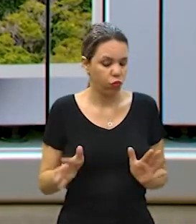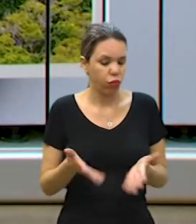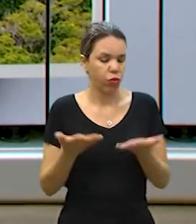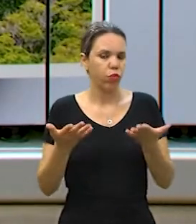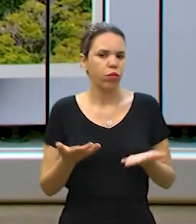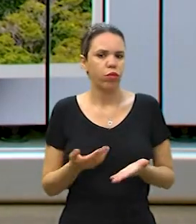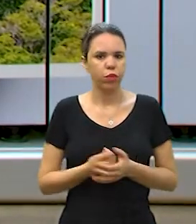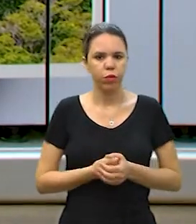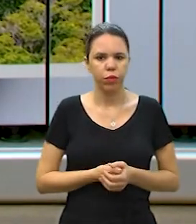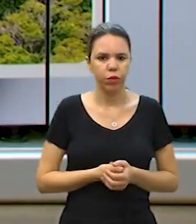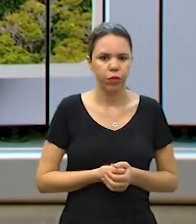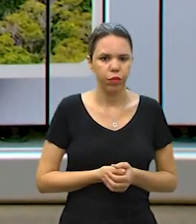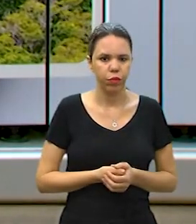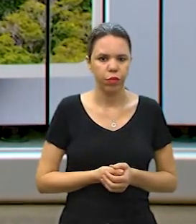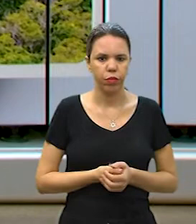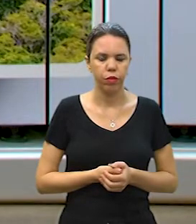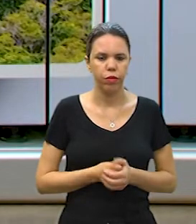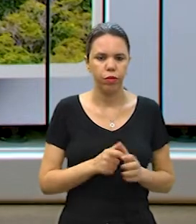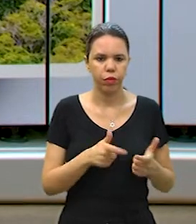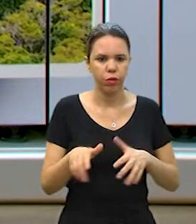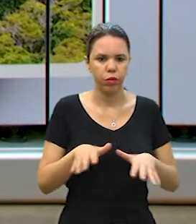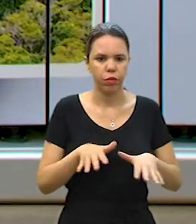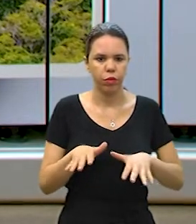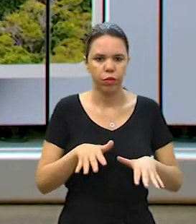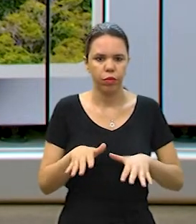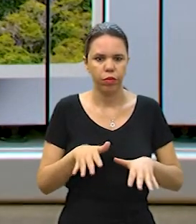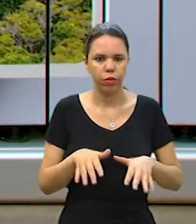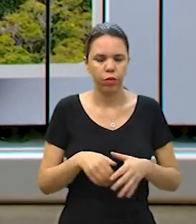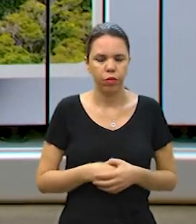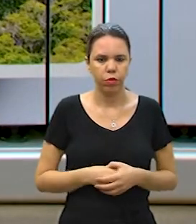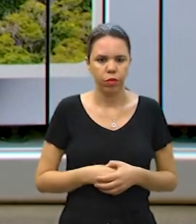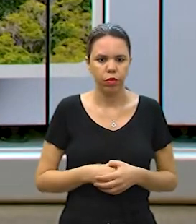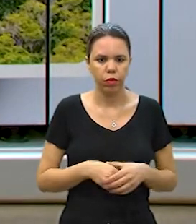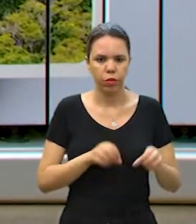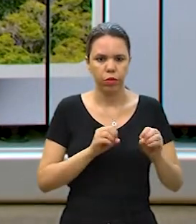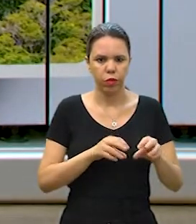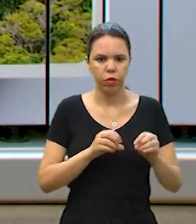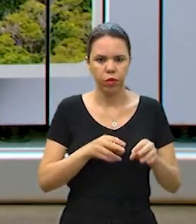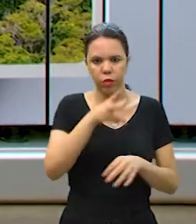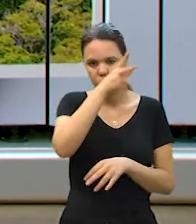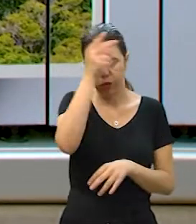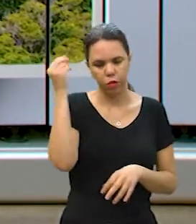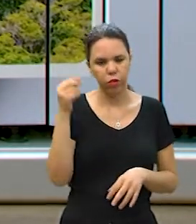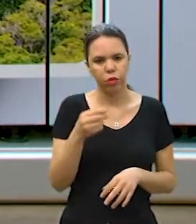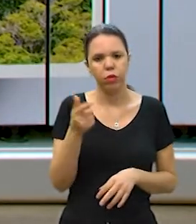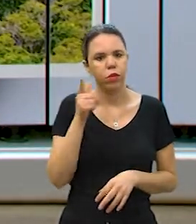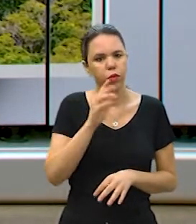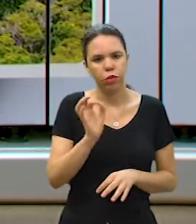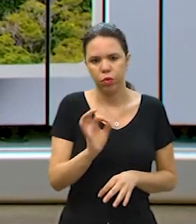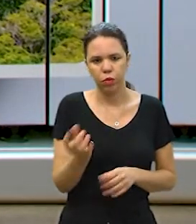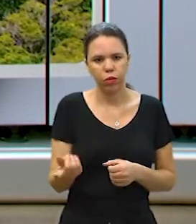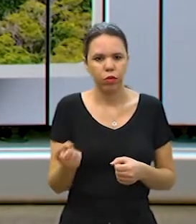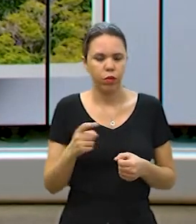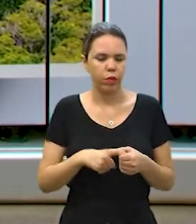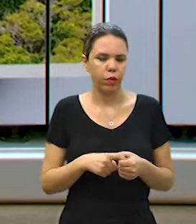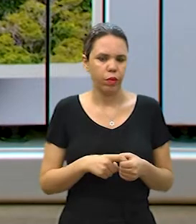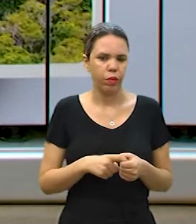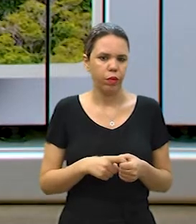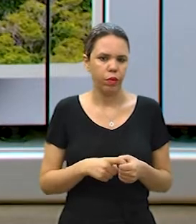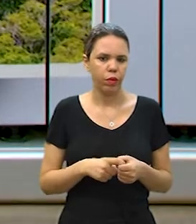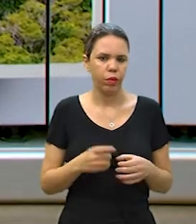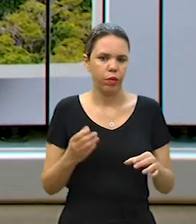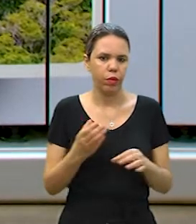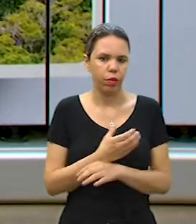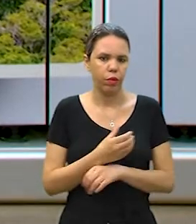estímulo de massa, de mobilização da educação pública, eles não conseguiriam retomar em